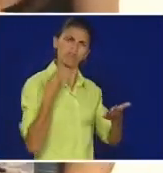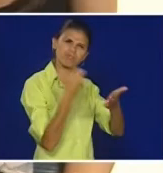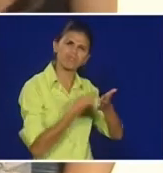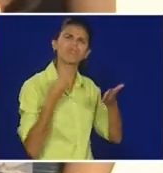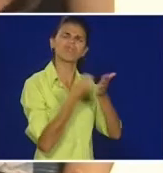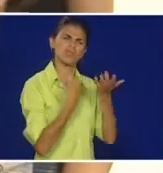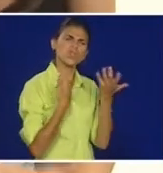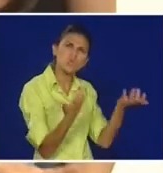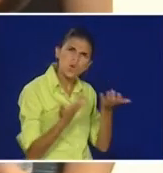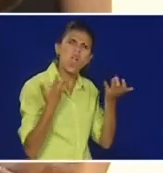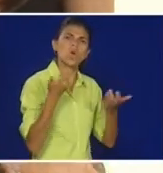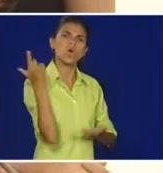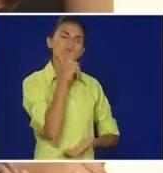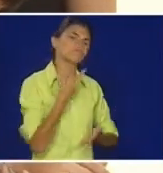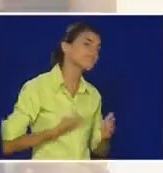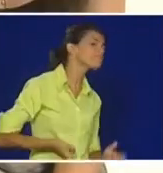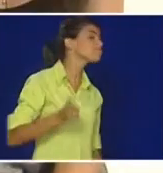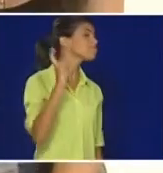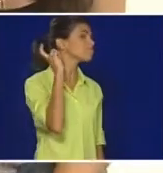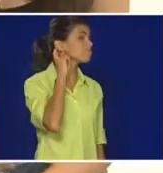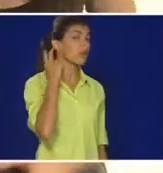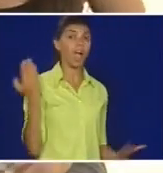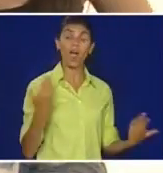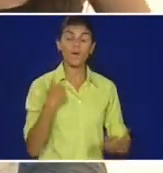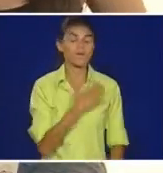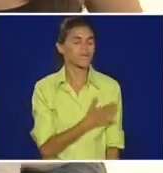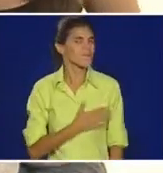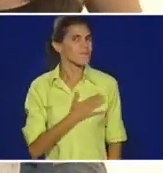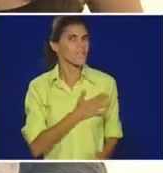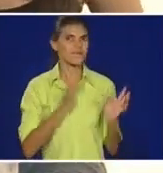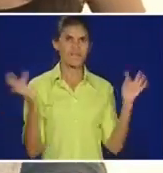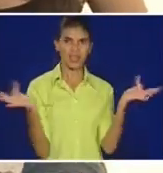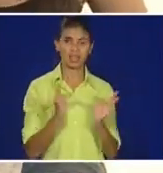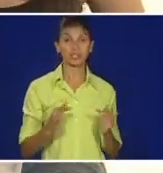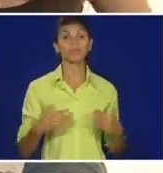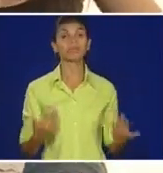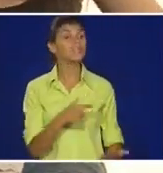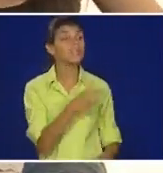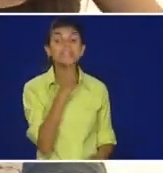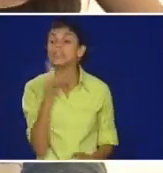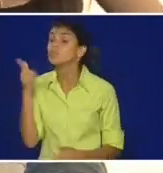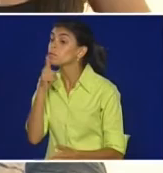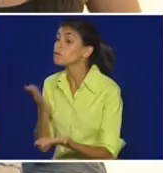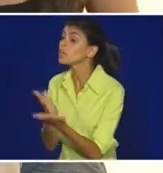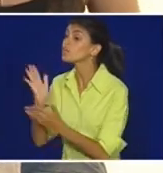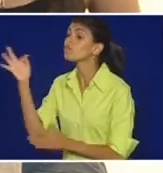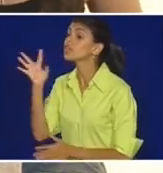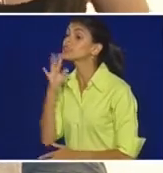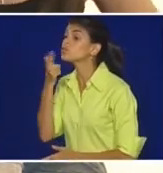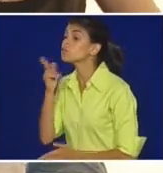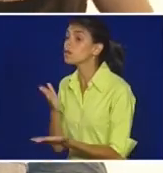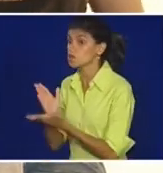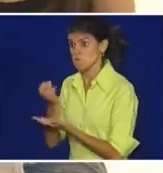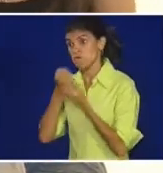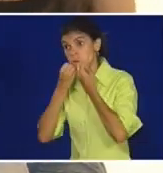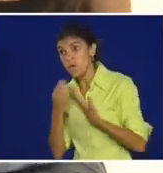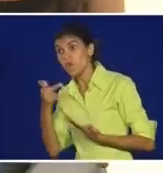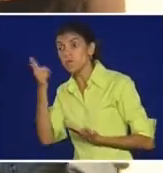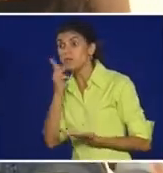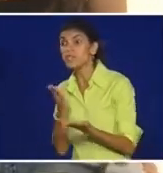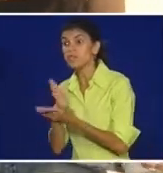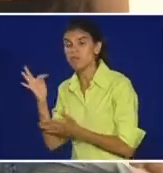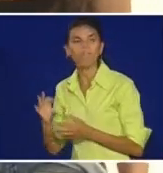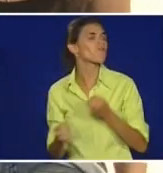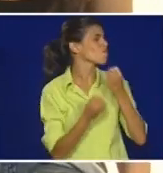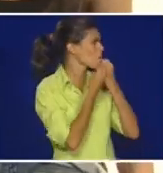eu fiz. Agora estou muito feliz. E a faculdade que você passou? Você acha que foi bom? Foi.